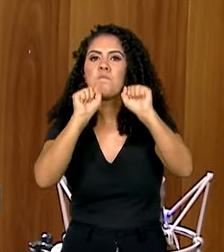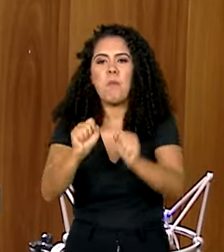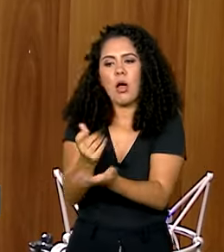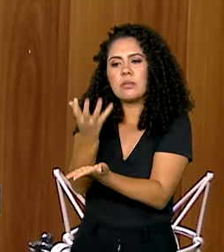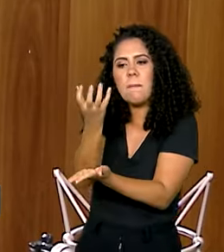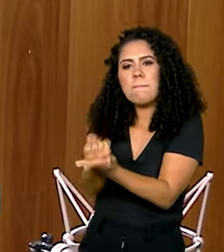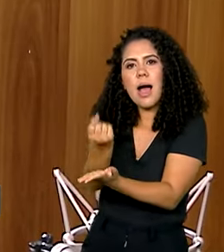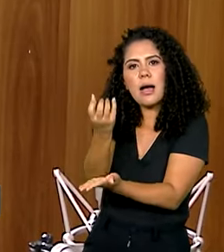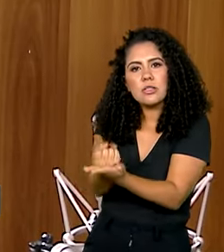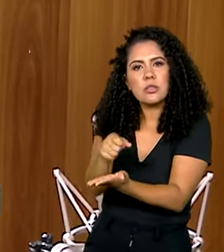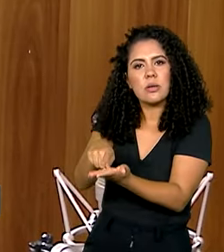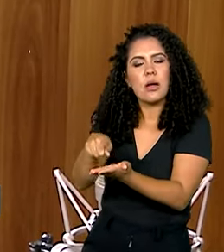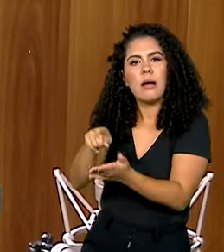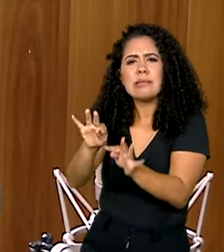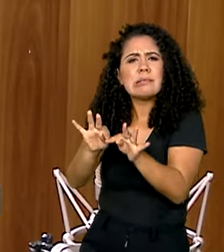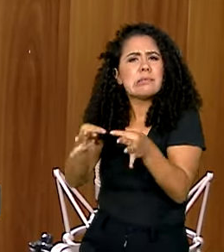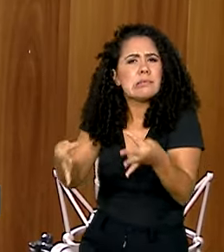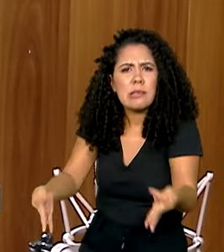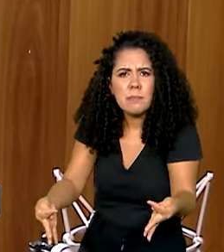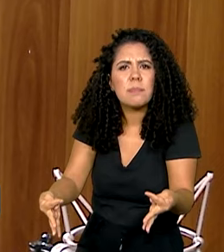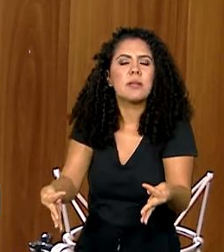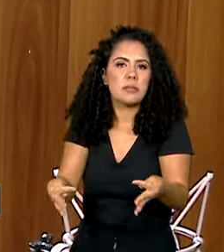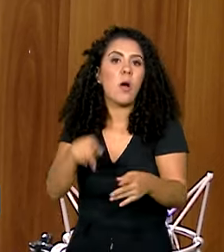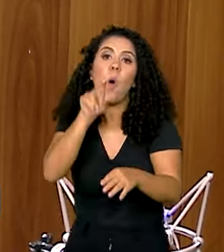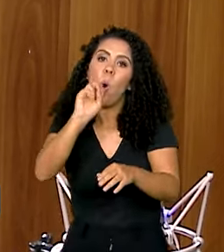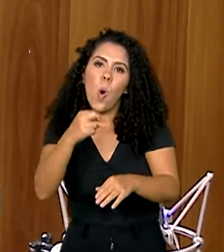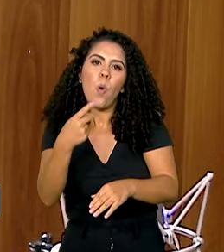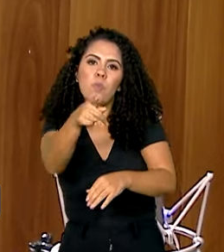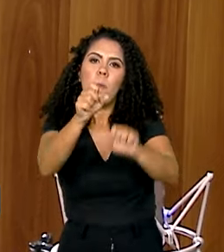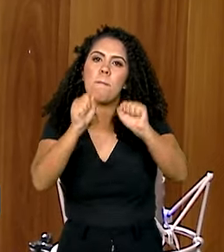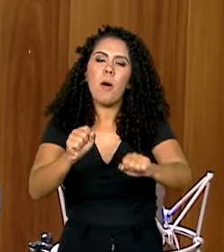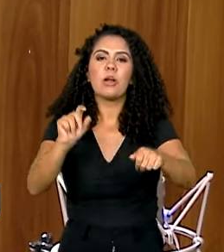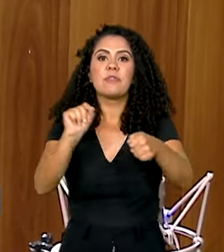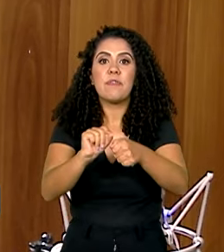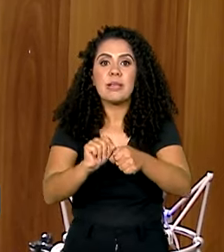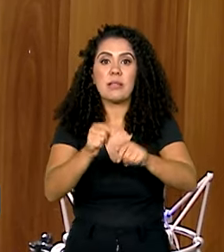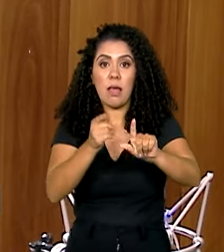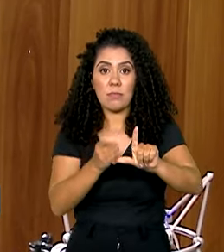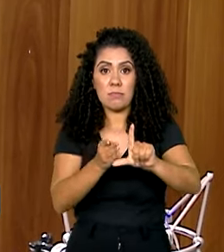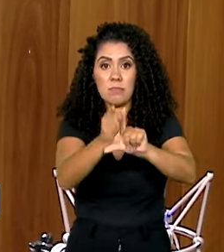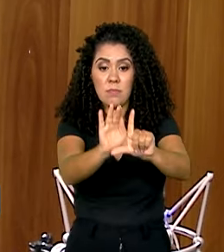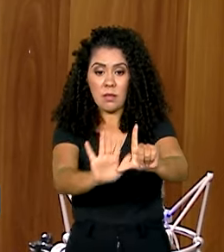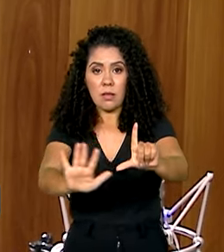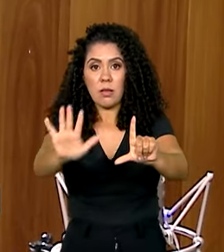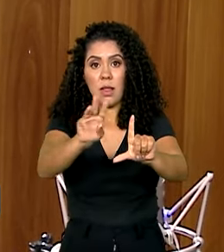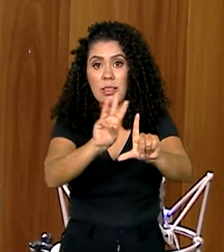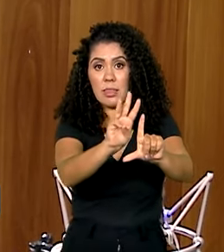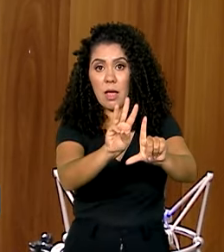muito simples, ou então você pode fazer o seu cadastro também pela página